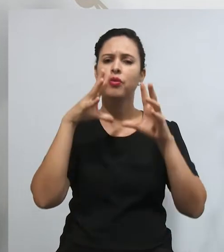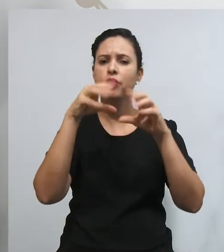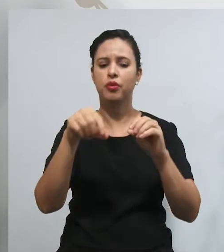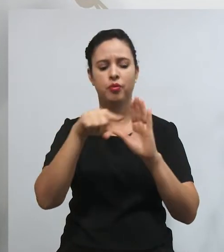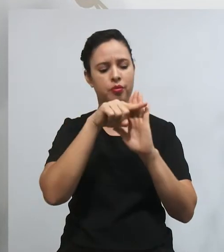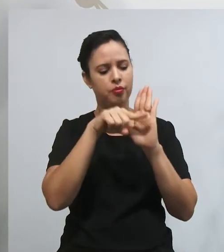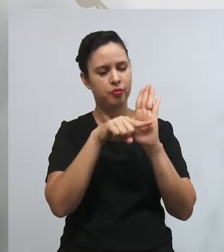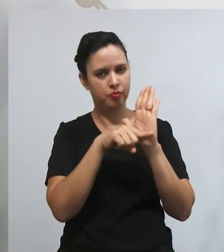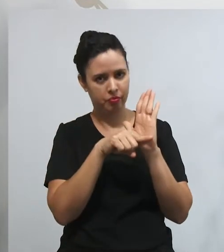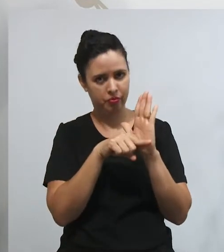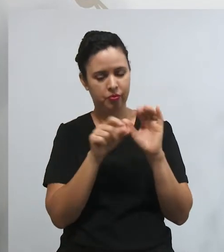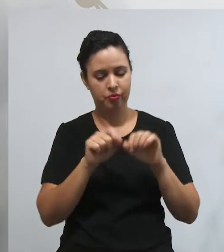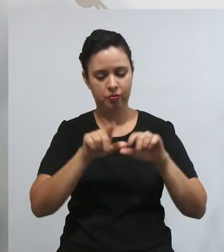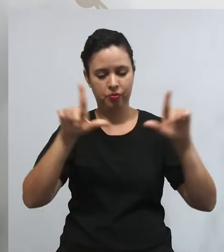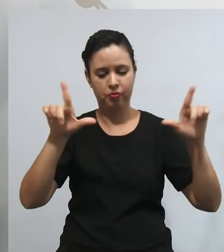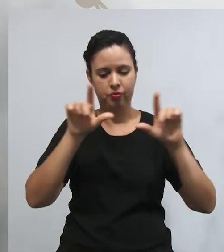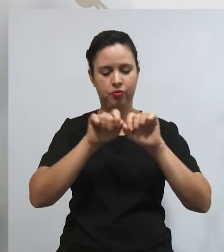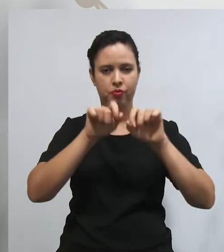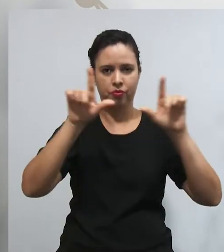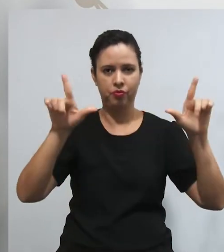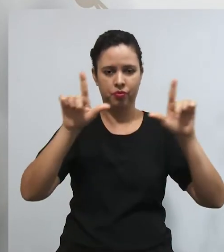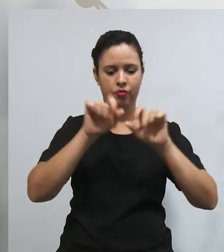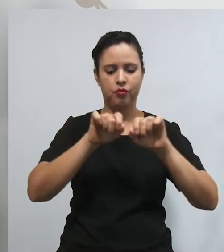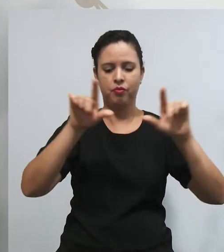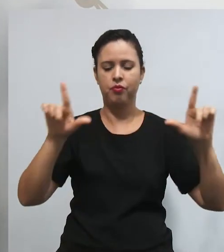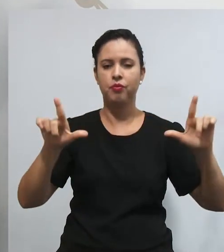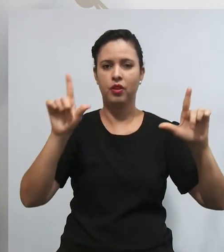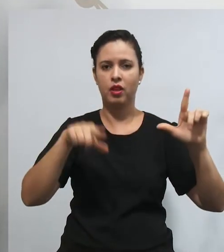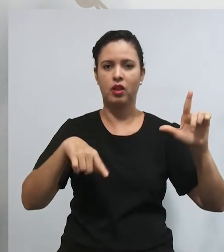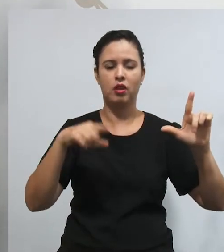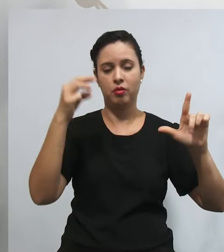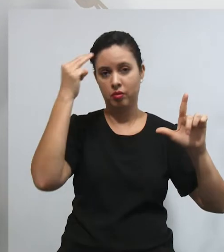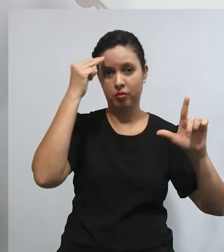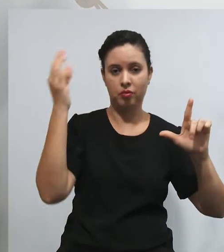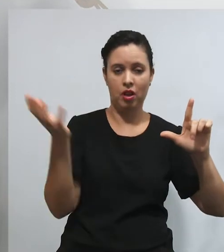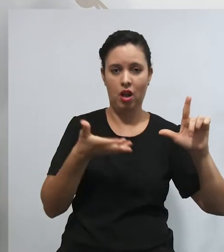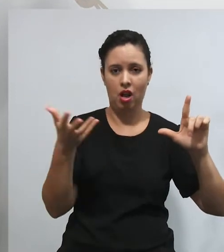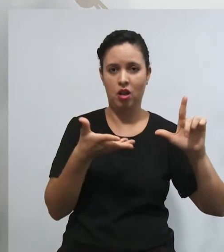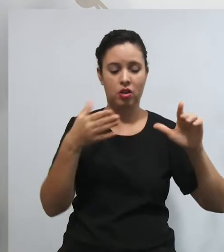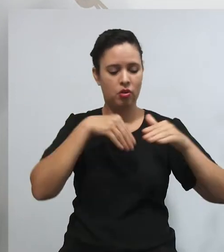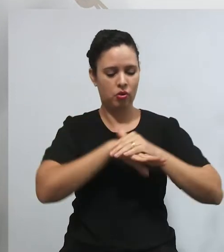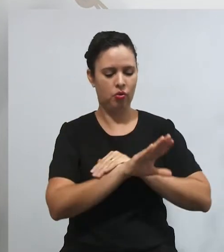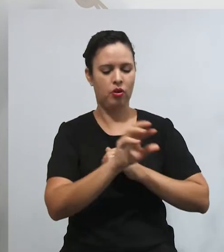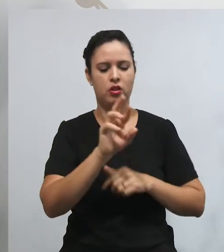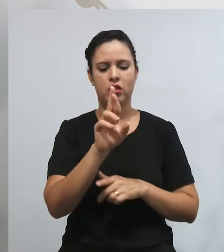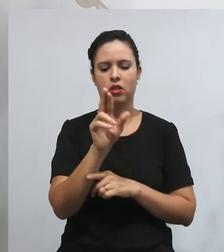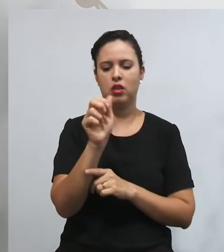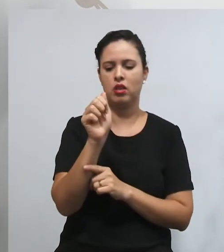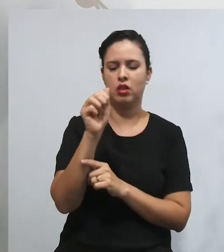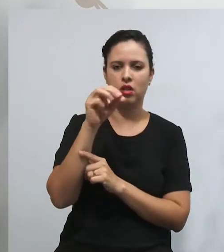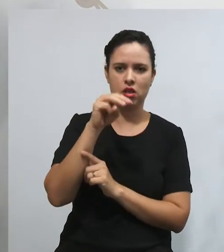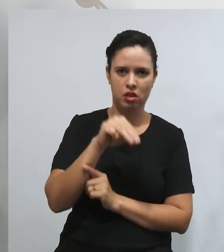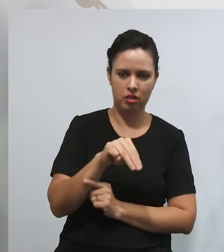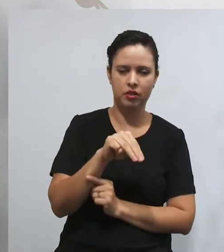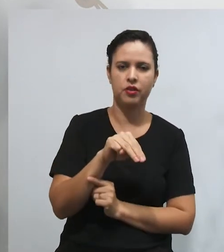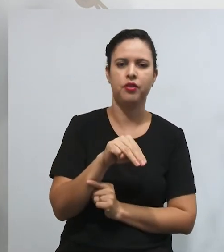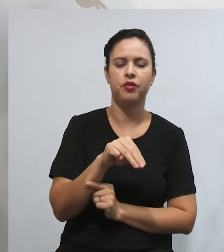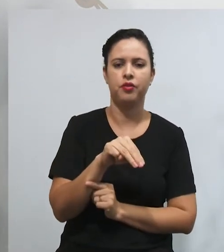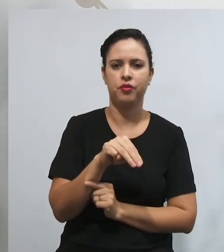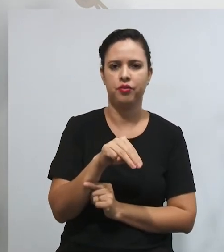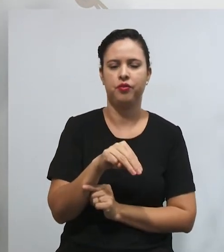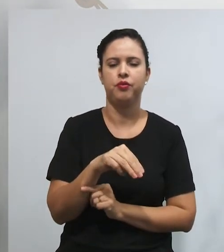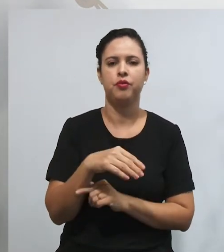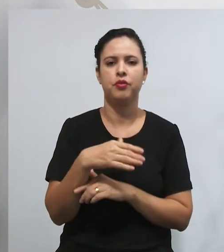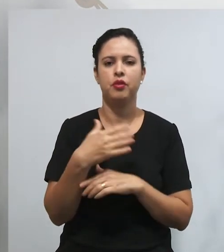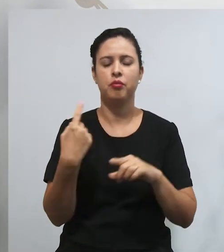sendo aberto e registrado na memória RAM, que é uma memória muito rápida, né? Ela não é tão grande quanto o disco rígido,